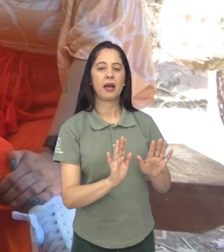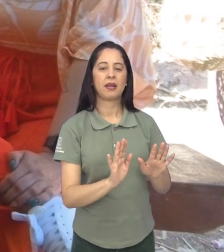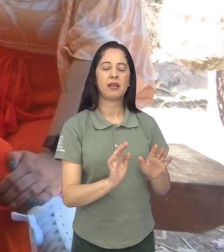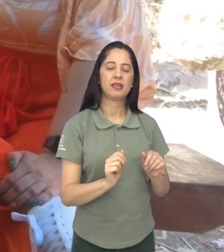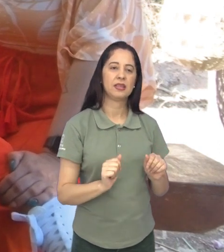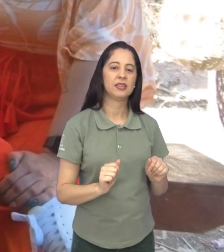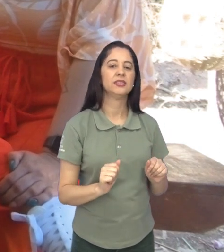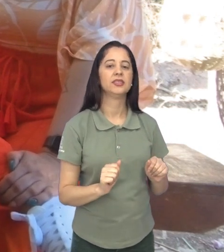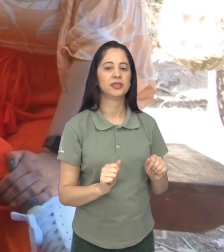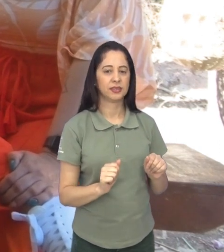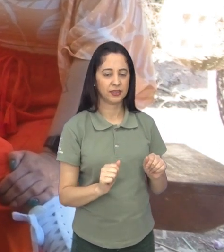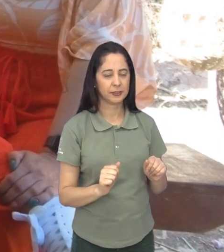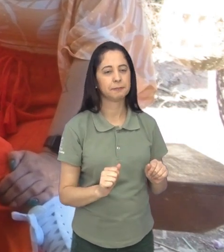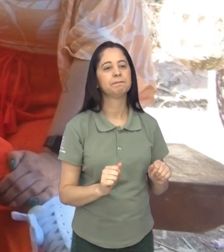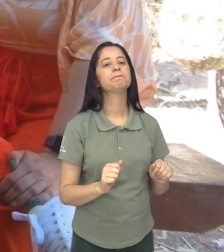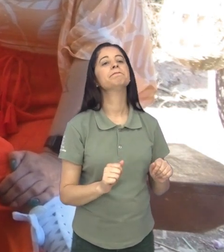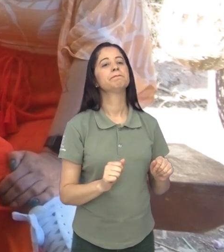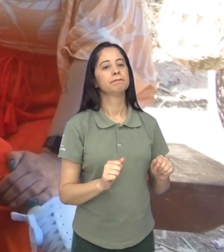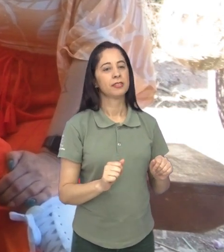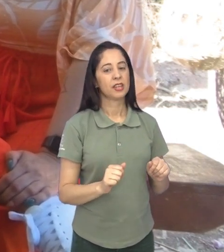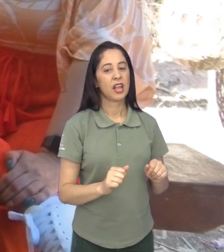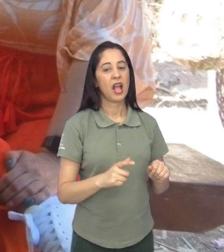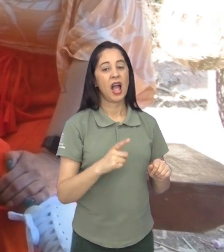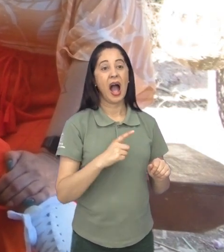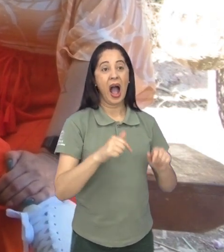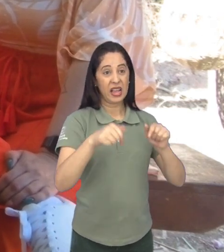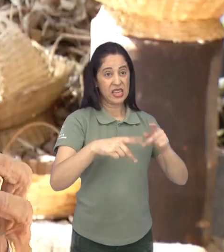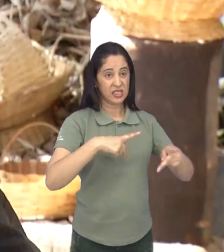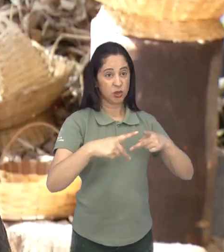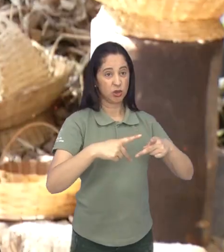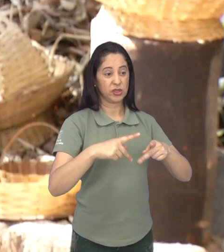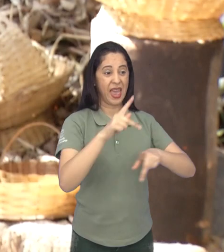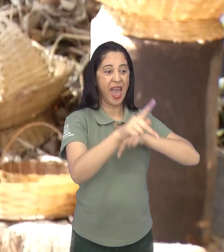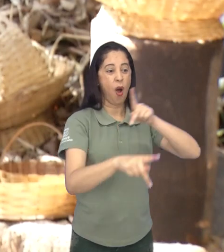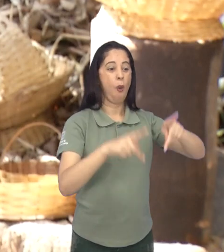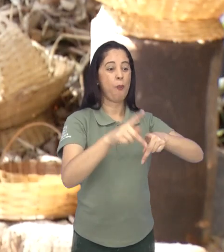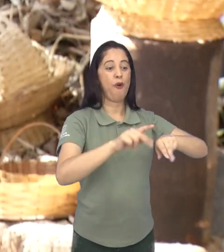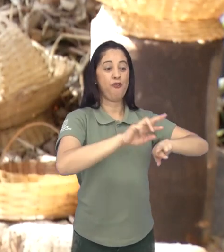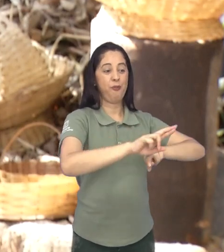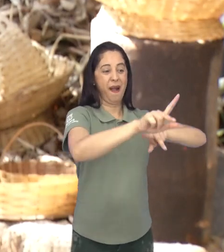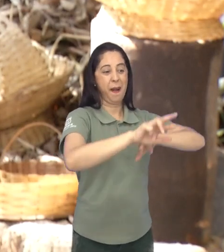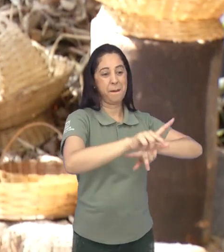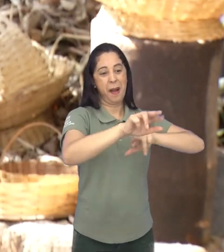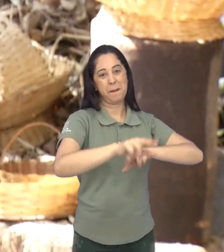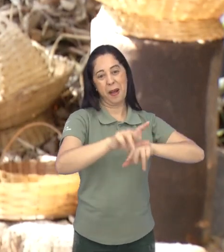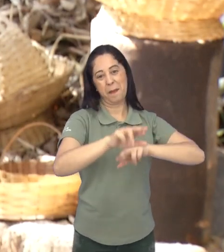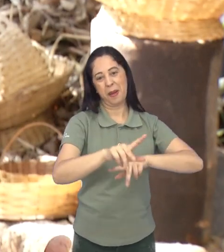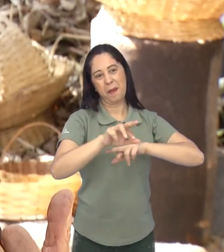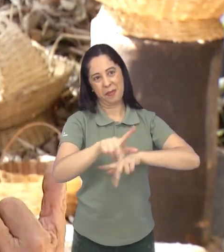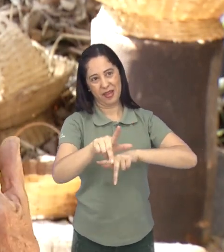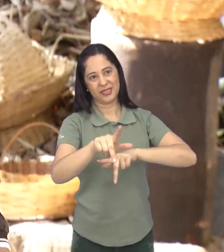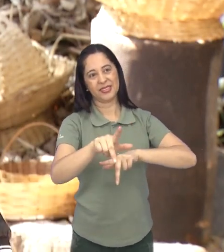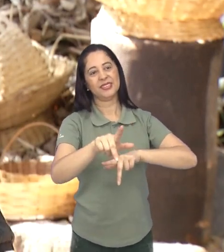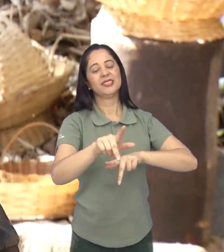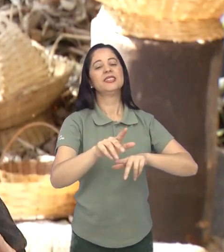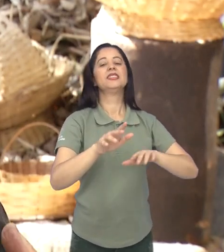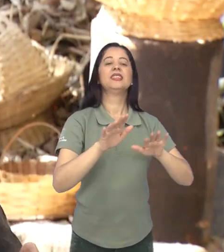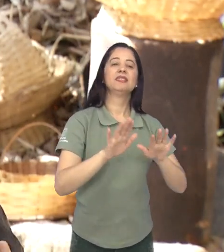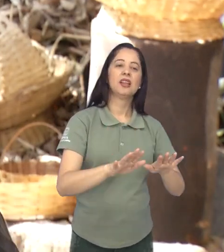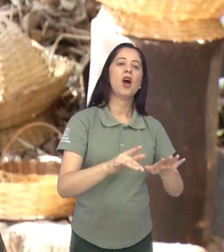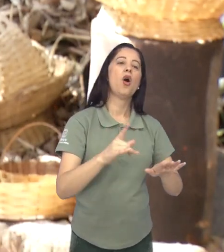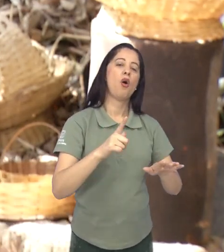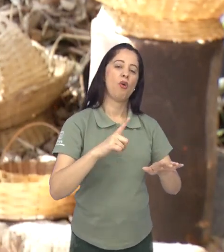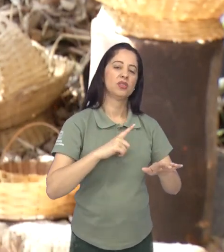conhece. Agora, como é diversificada a população, hoje tem